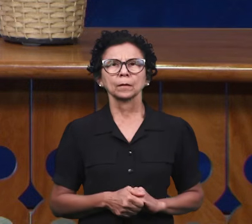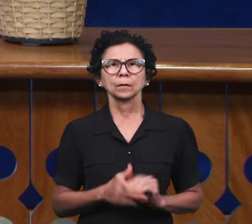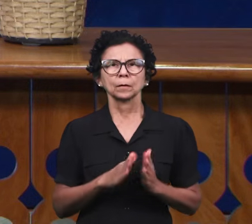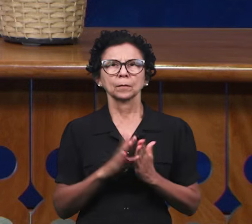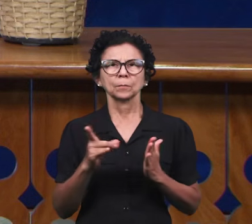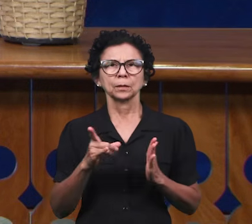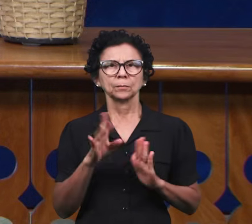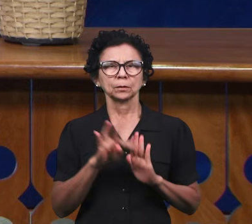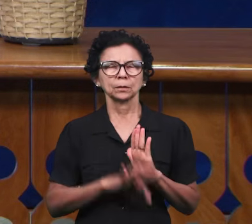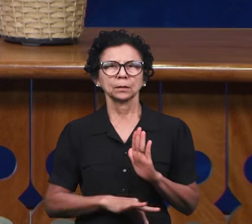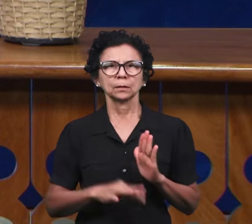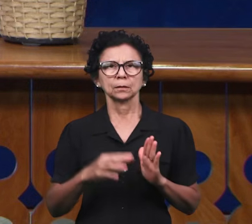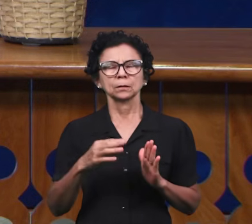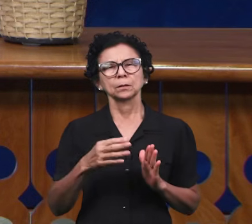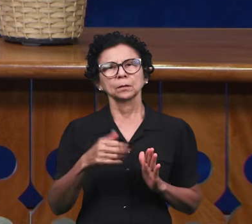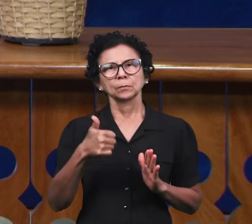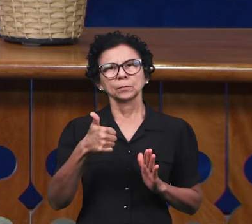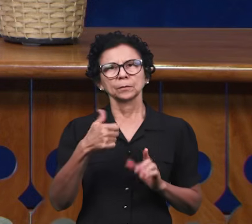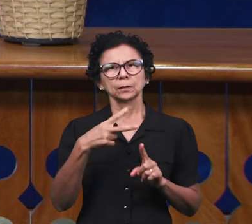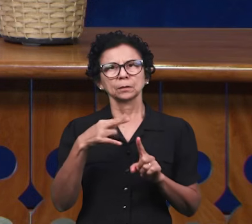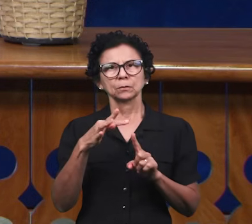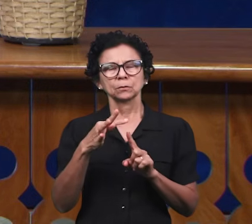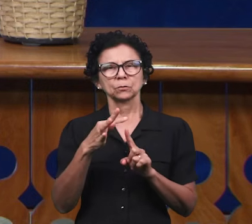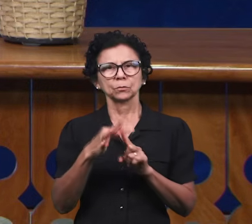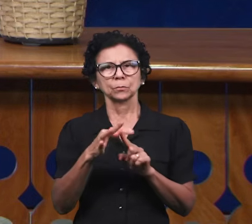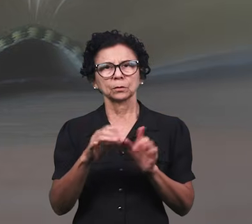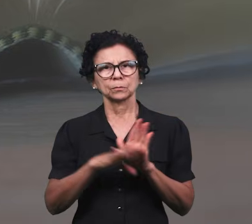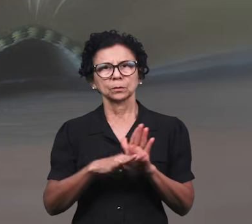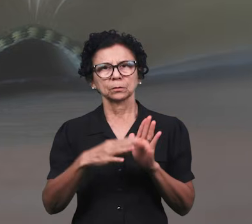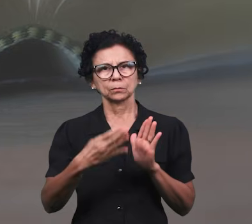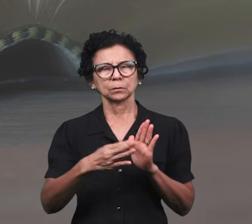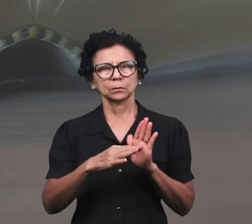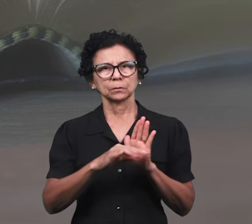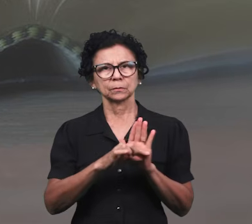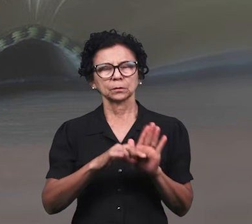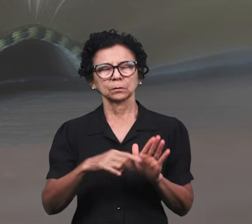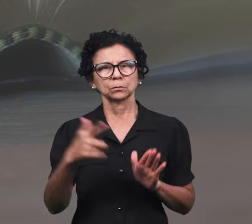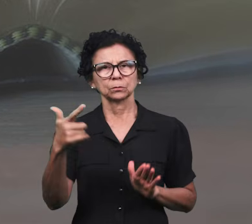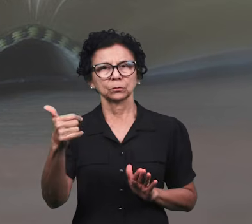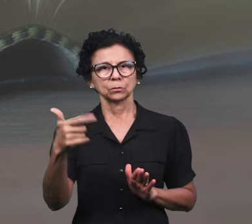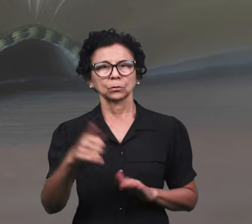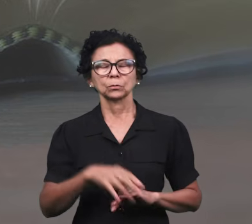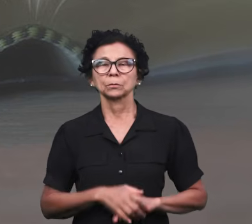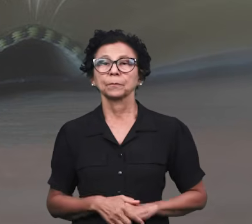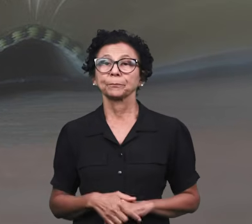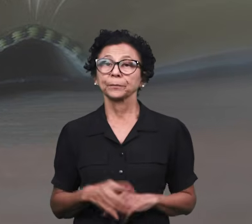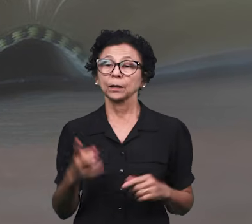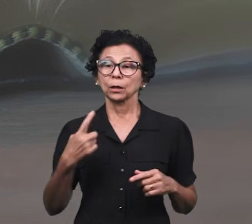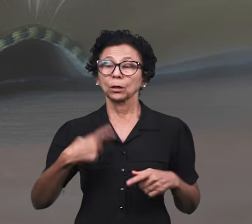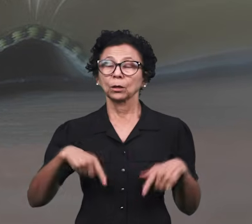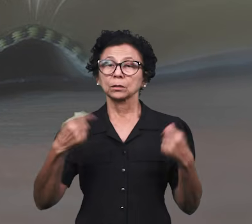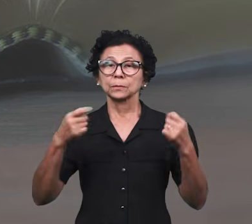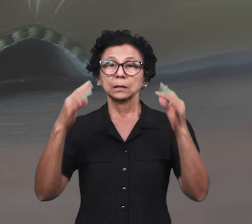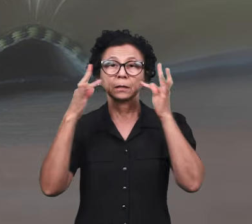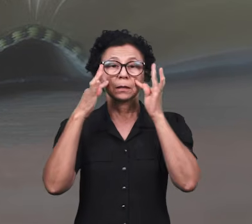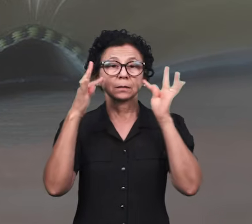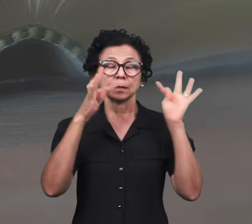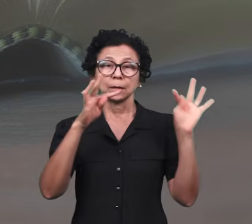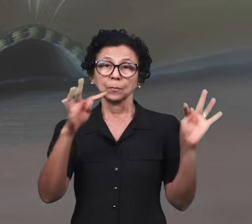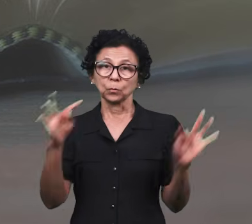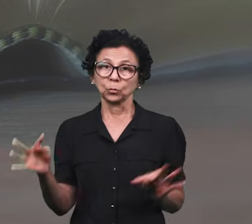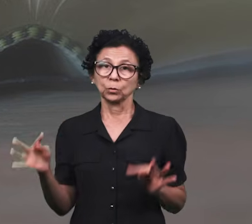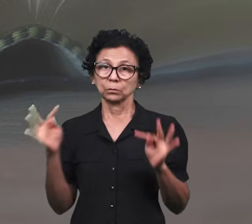Timóteo, capítulo 4, verso 12, que diz: mas ser o exemplo dos fiéis na palavra, no trato,